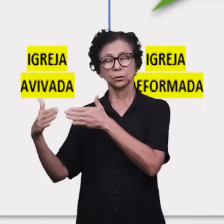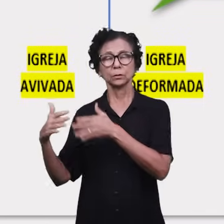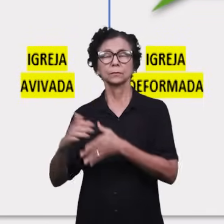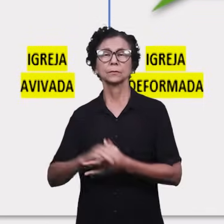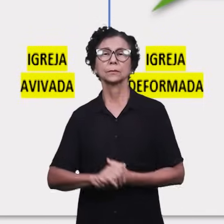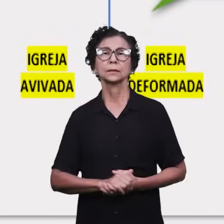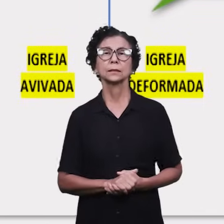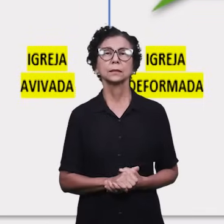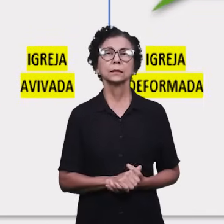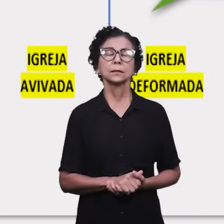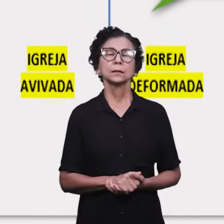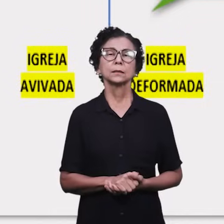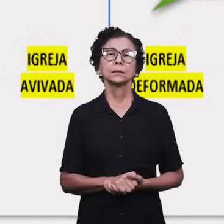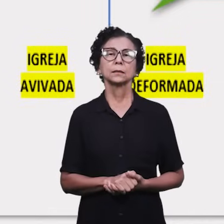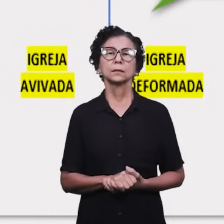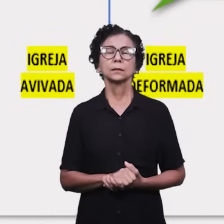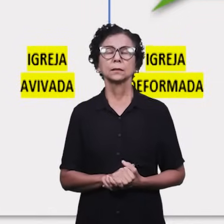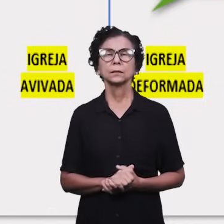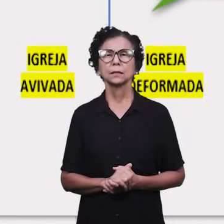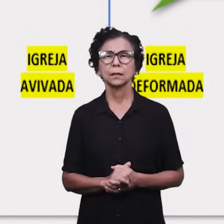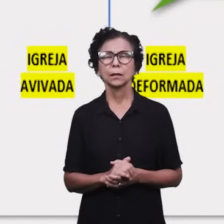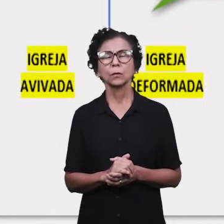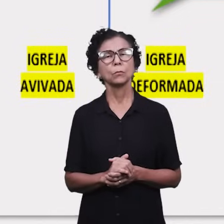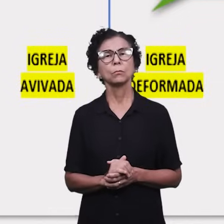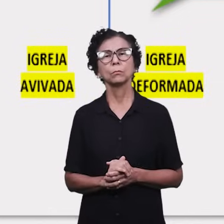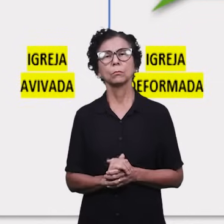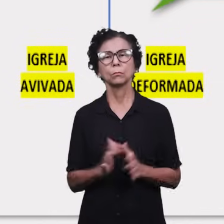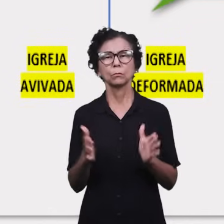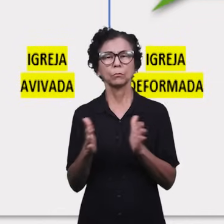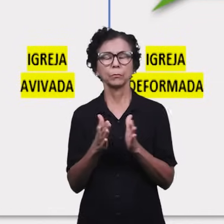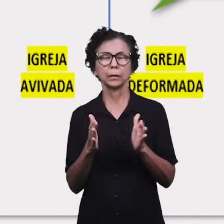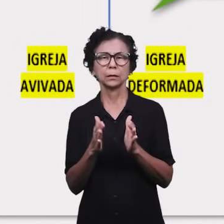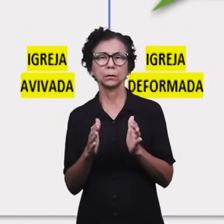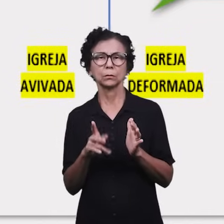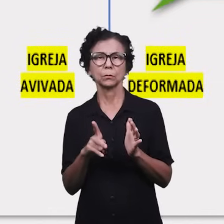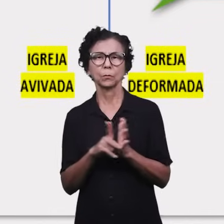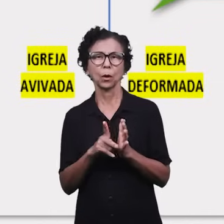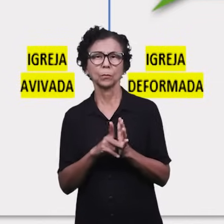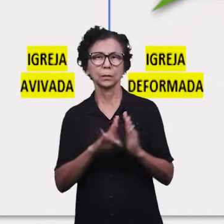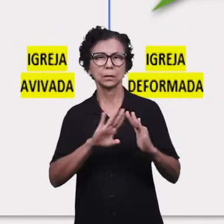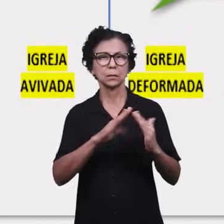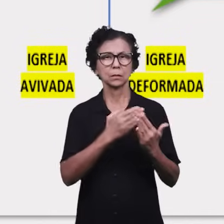Exatamente esse momento aqui começou aquele chamado a patrística, né? Começou